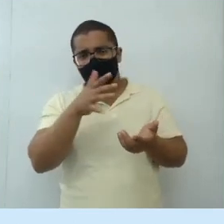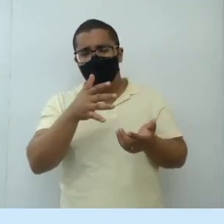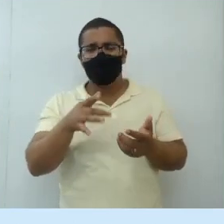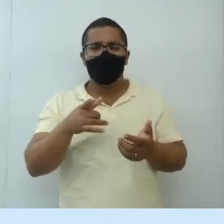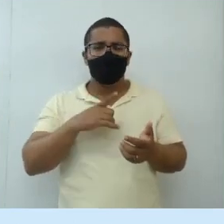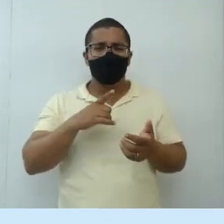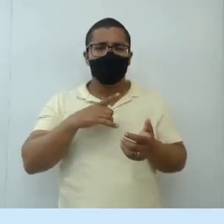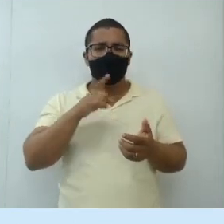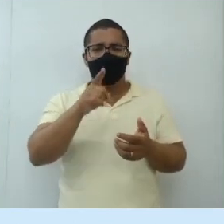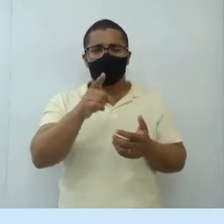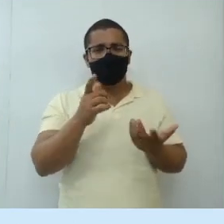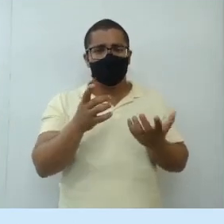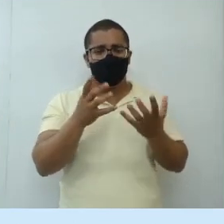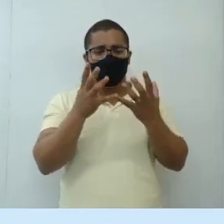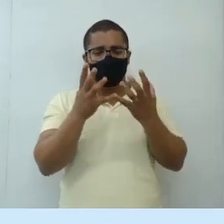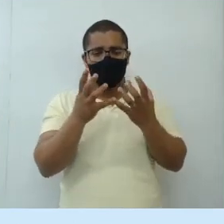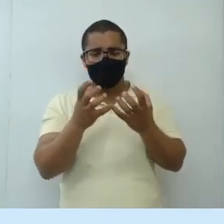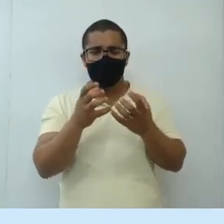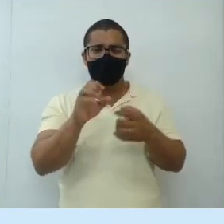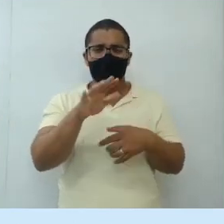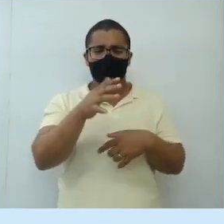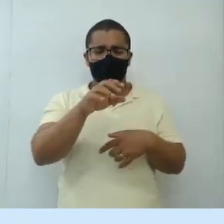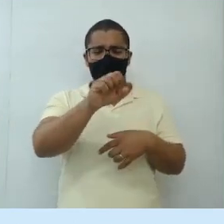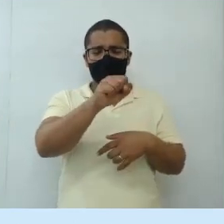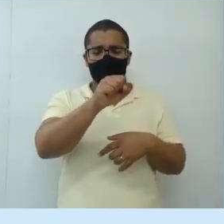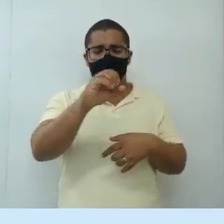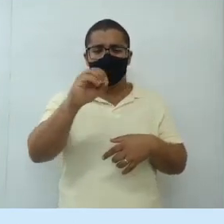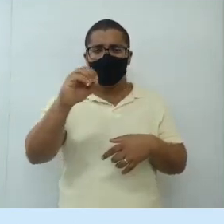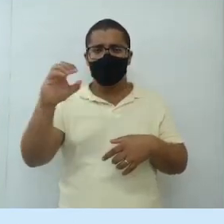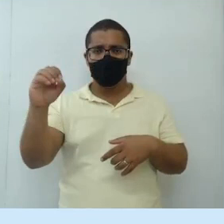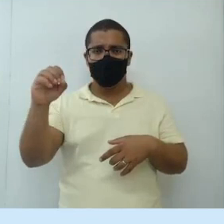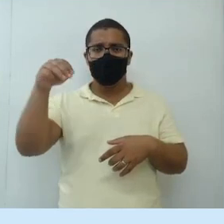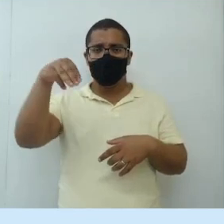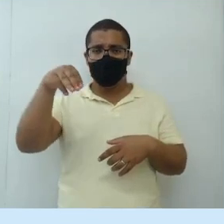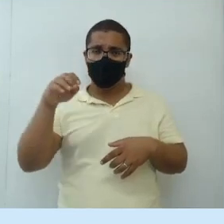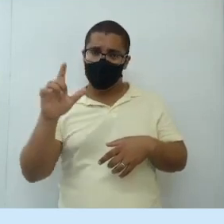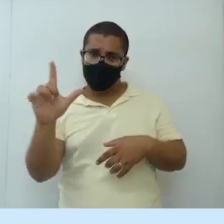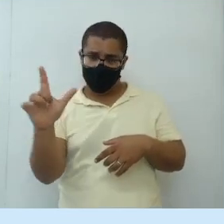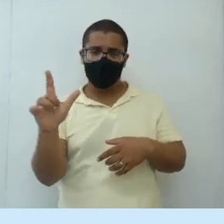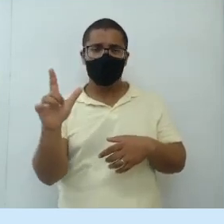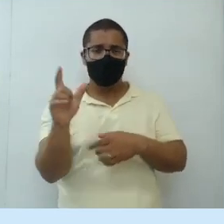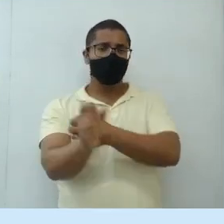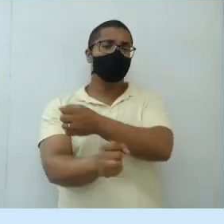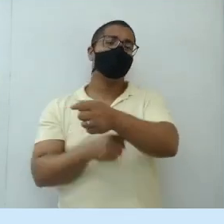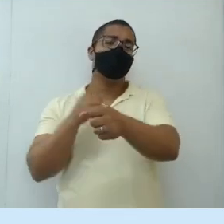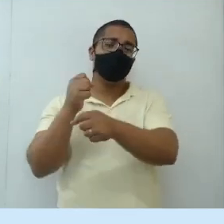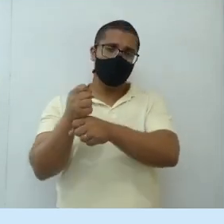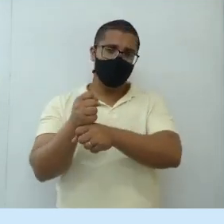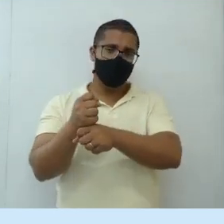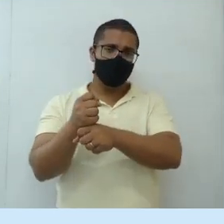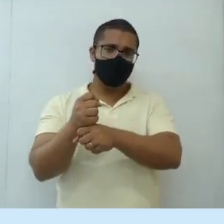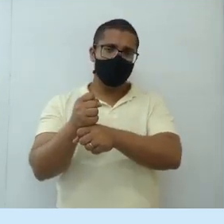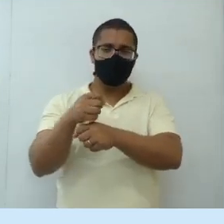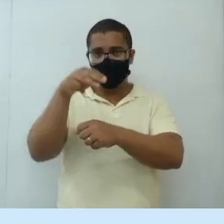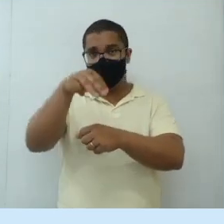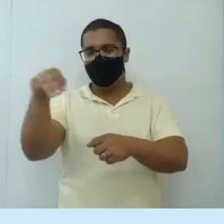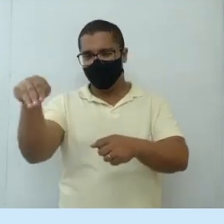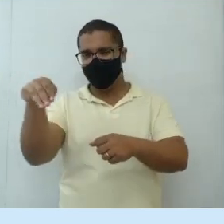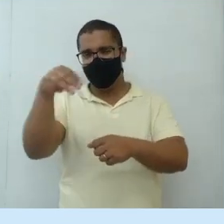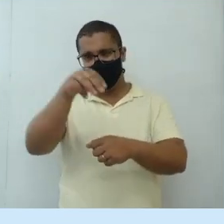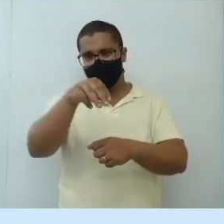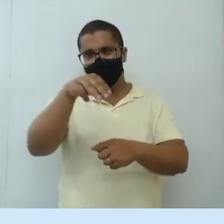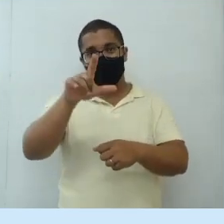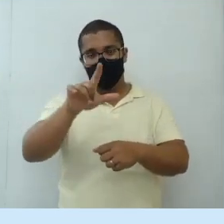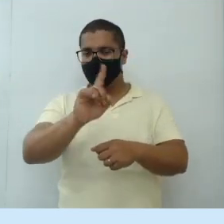do semiárido nordestino de 800 MM ao ano né então sobe Se tudo em alguns meses